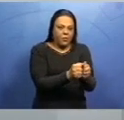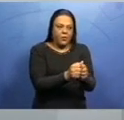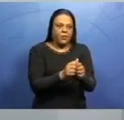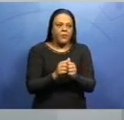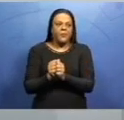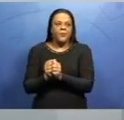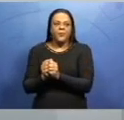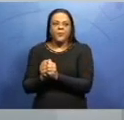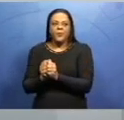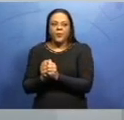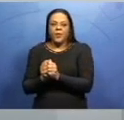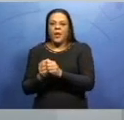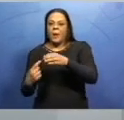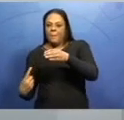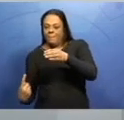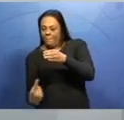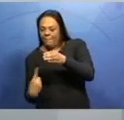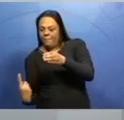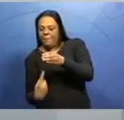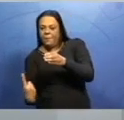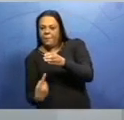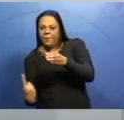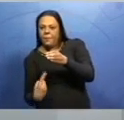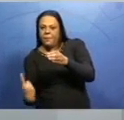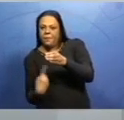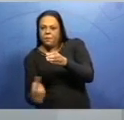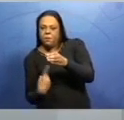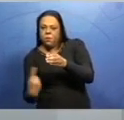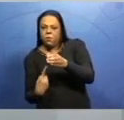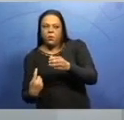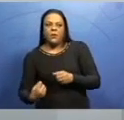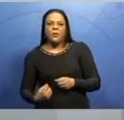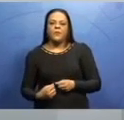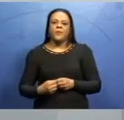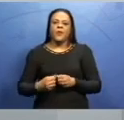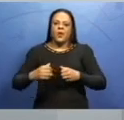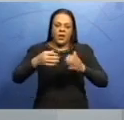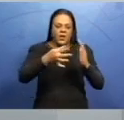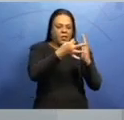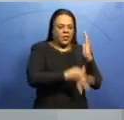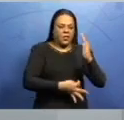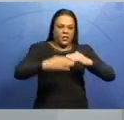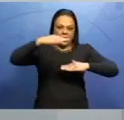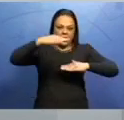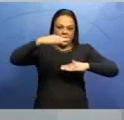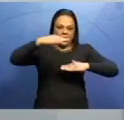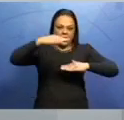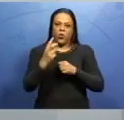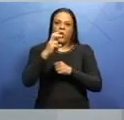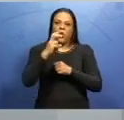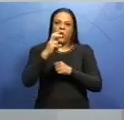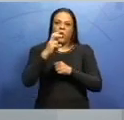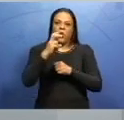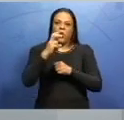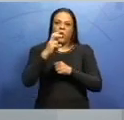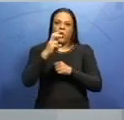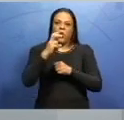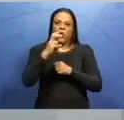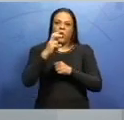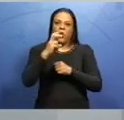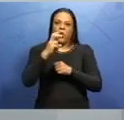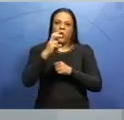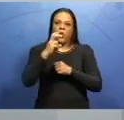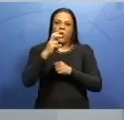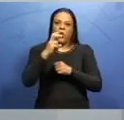Bata. Então, ó, num pequeno trecho, olha, 1, 2, 3, 4, 5 verbos.